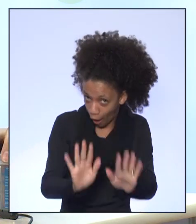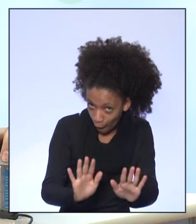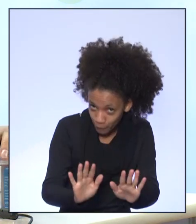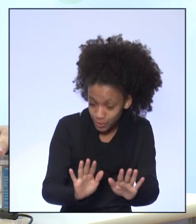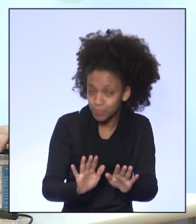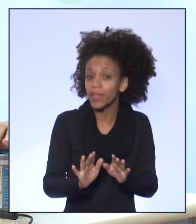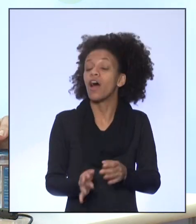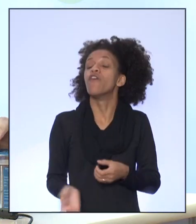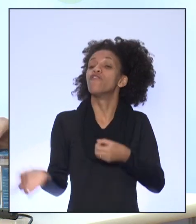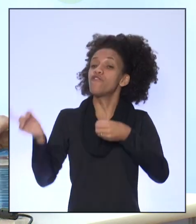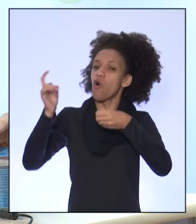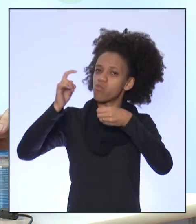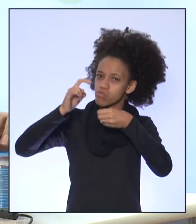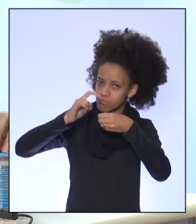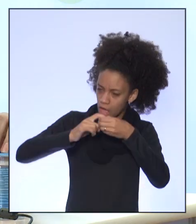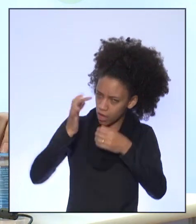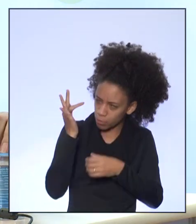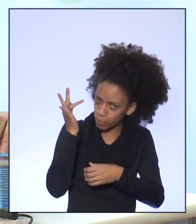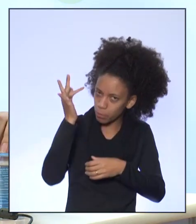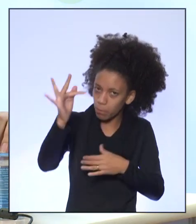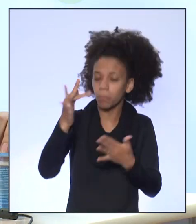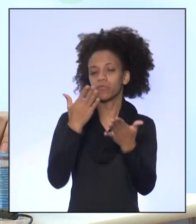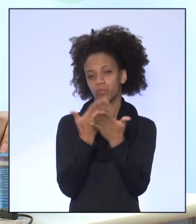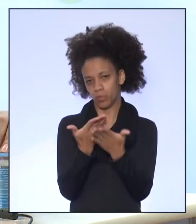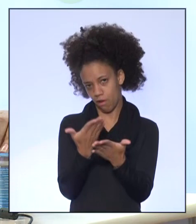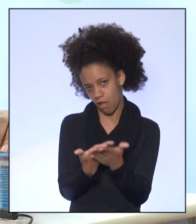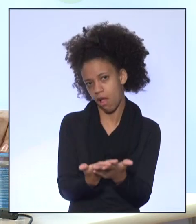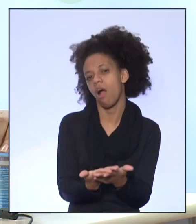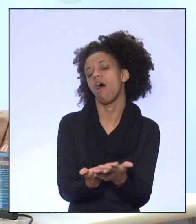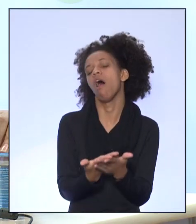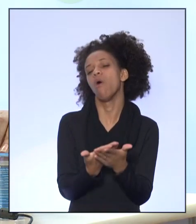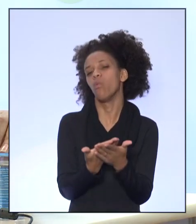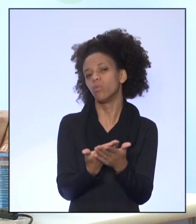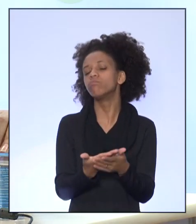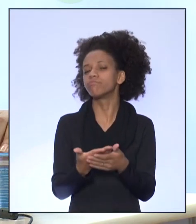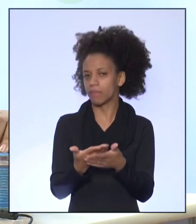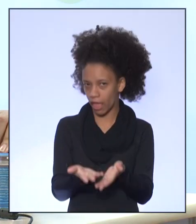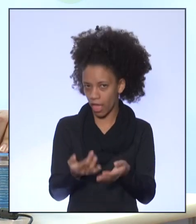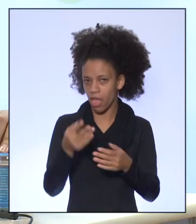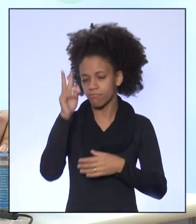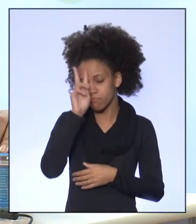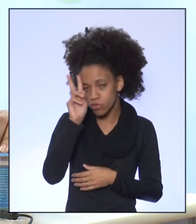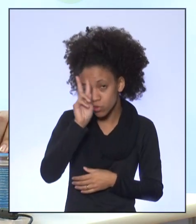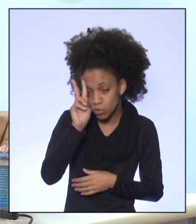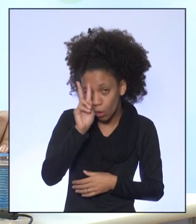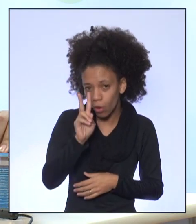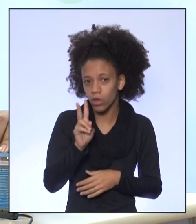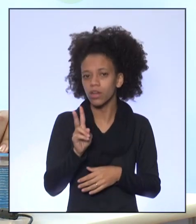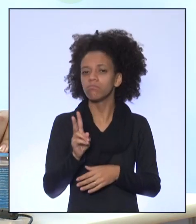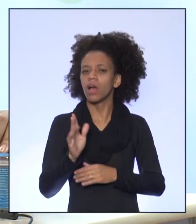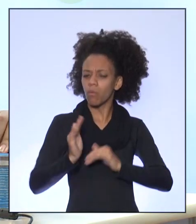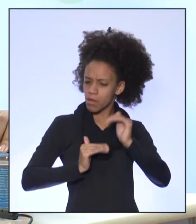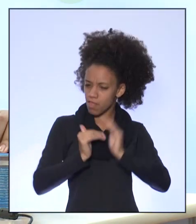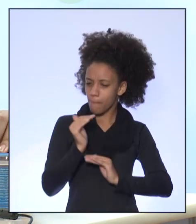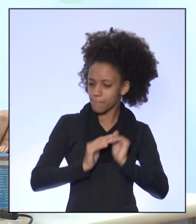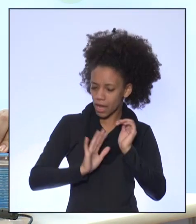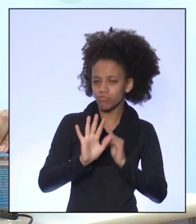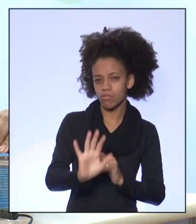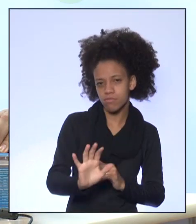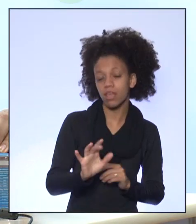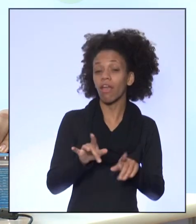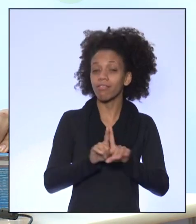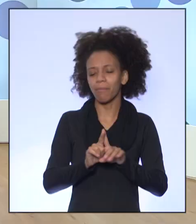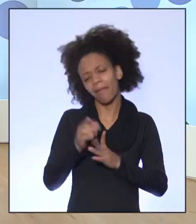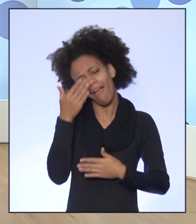retomar esse trabalho sobre a Revolução Francesa na nossa próxima aula de História. com essa habilidade também. Eu vou agradecer